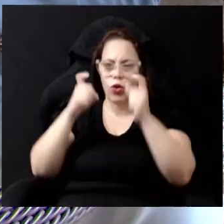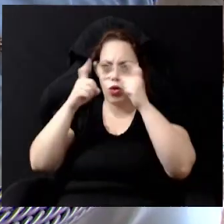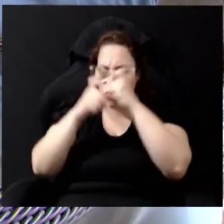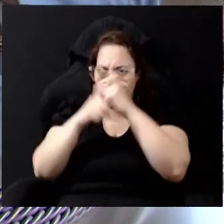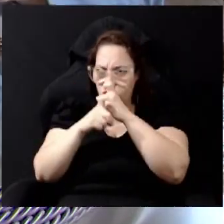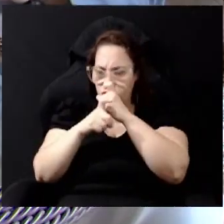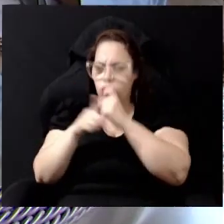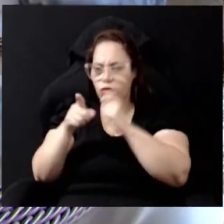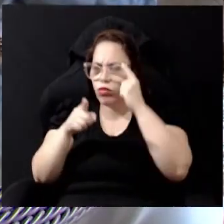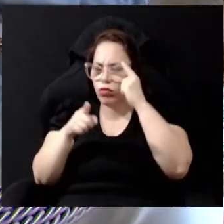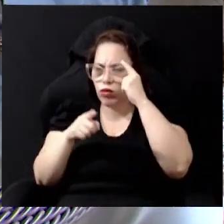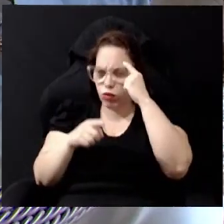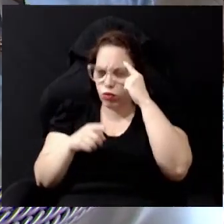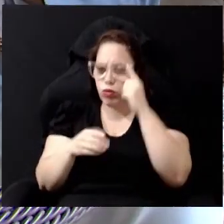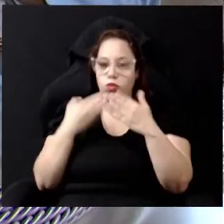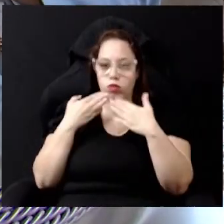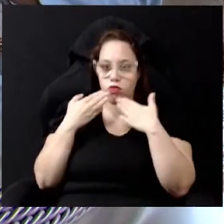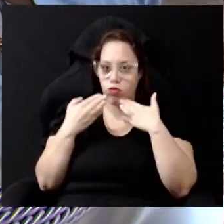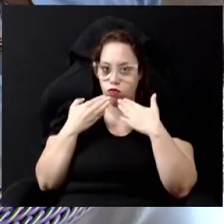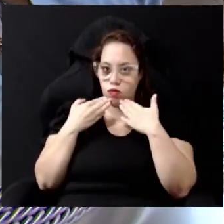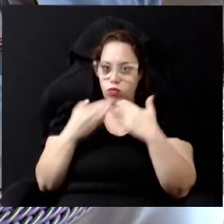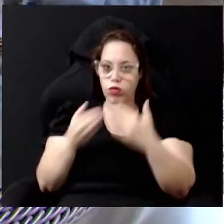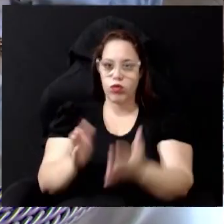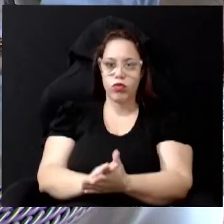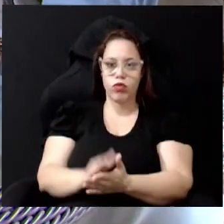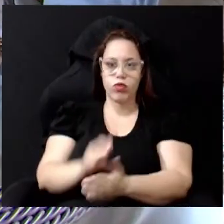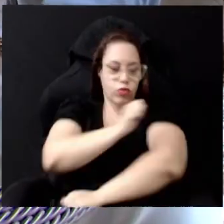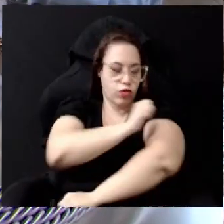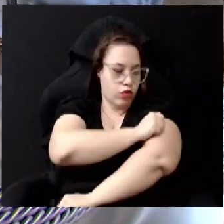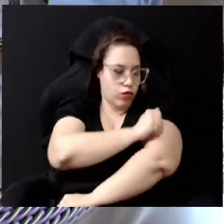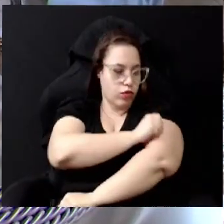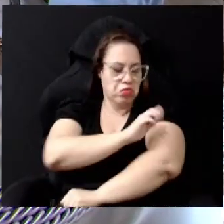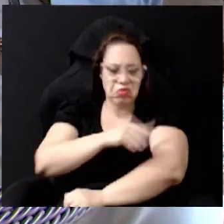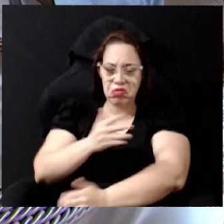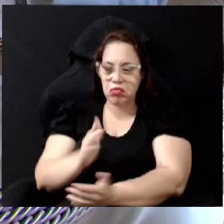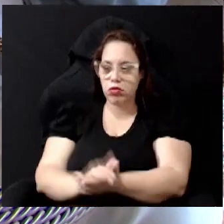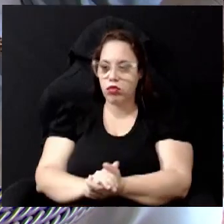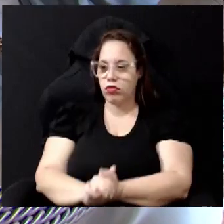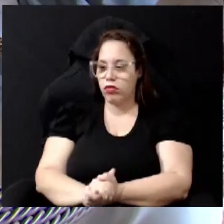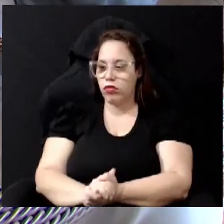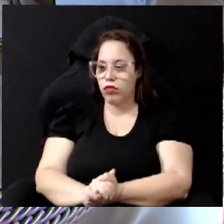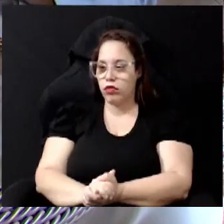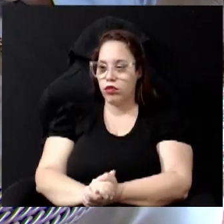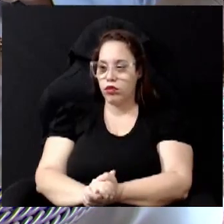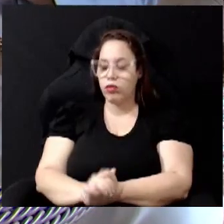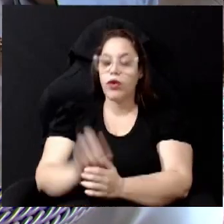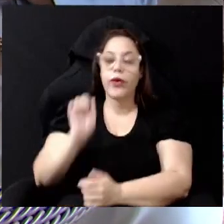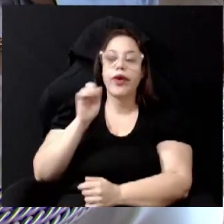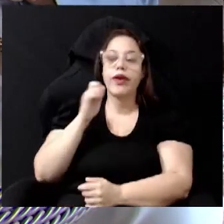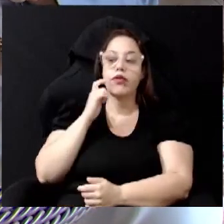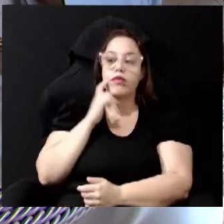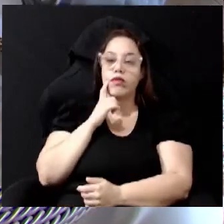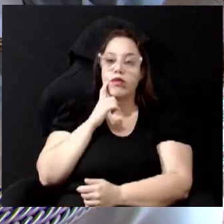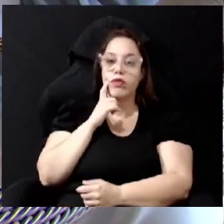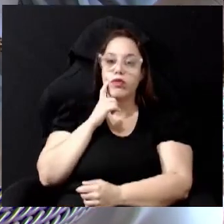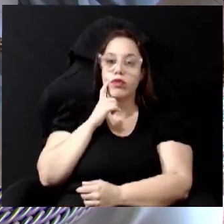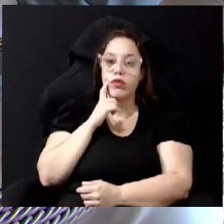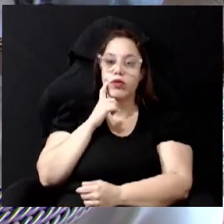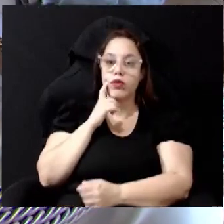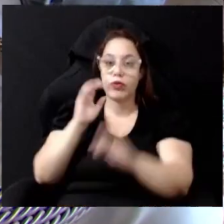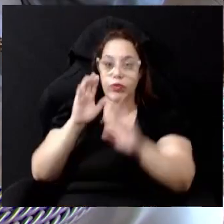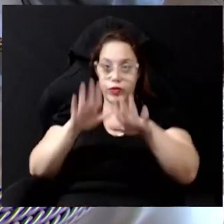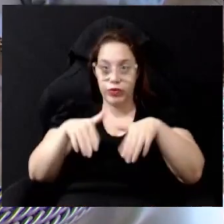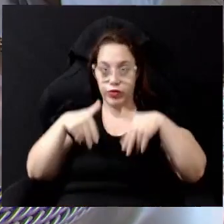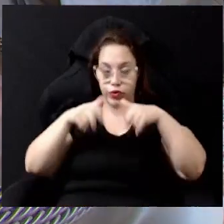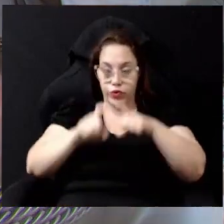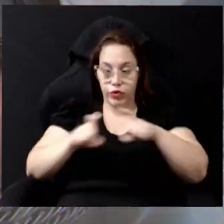quem eu converso, né, aos meus alunos de finanças pessoais, essas coisas todas, que o desafio é o seguinte: entra na frente do computador e